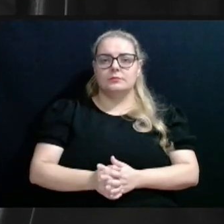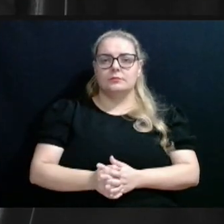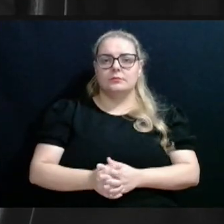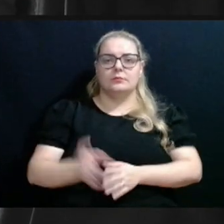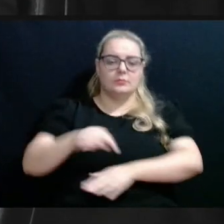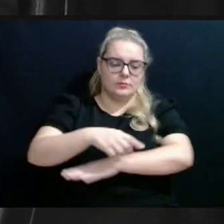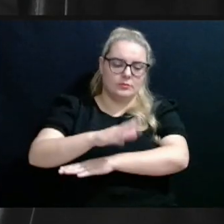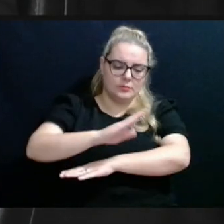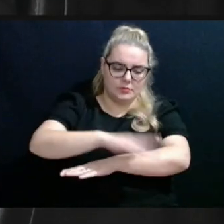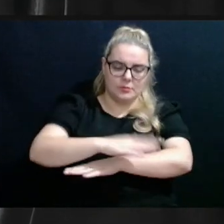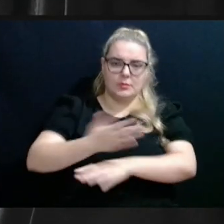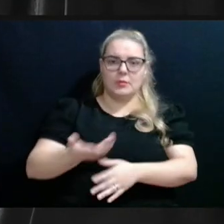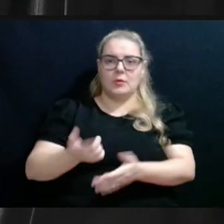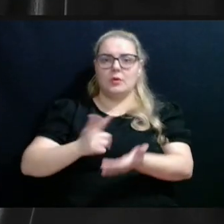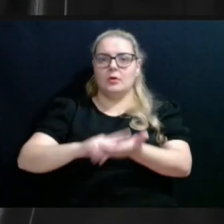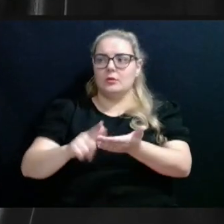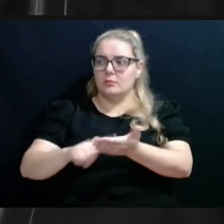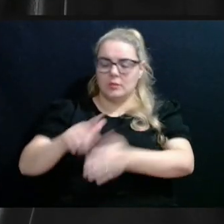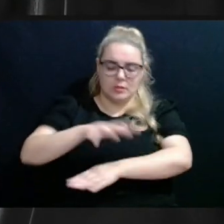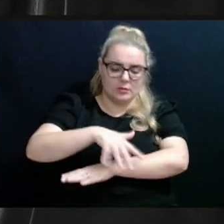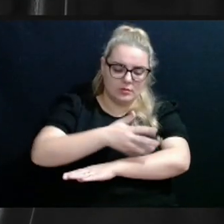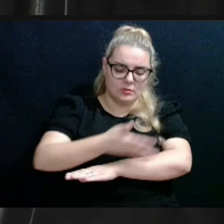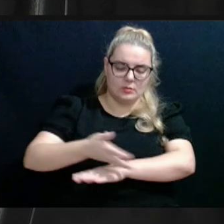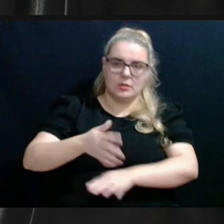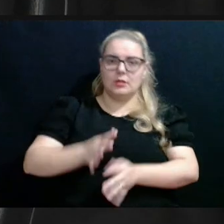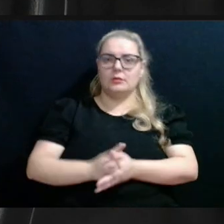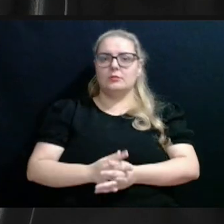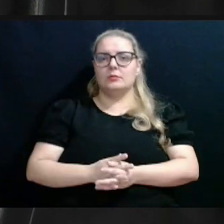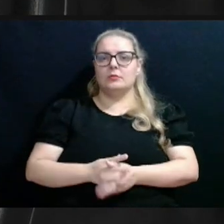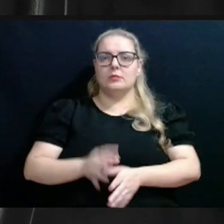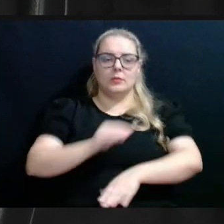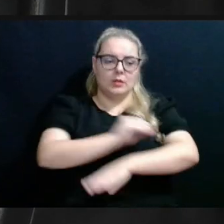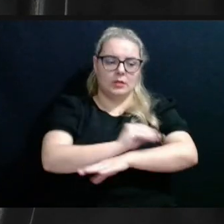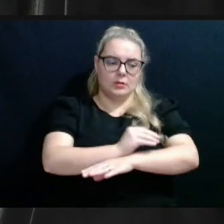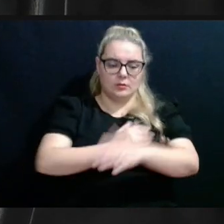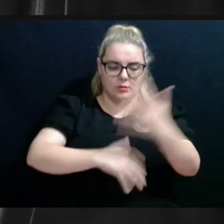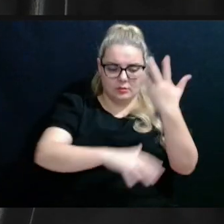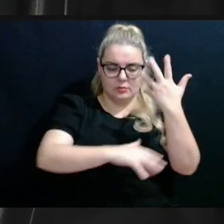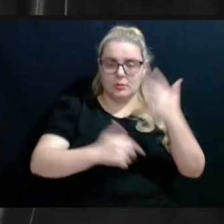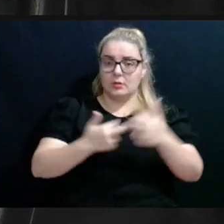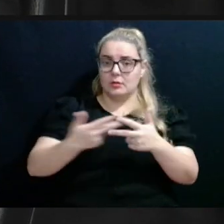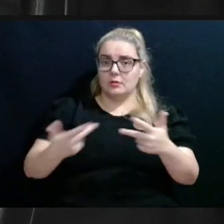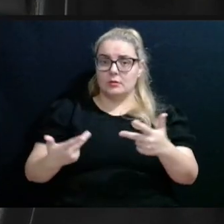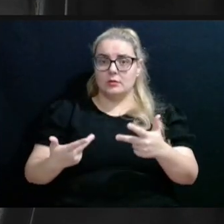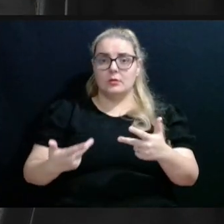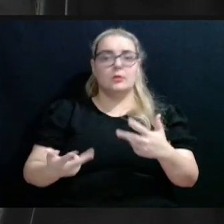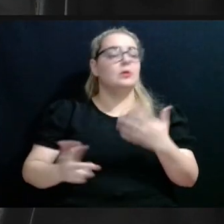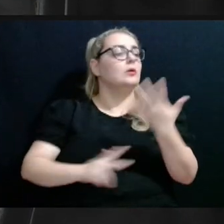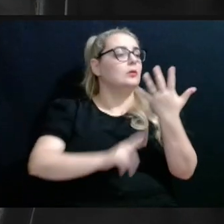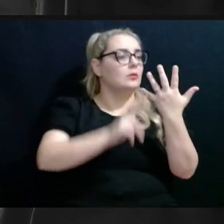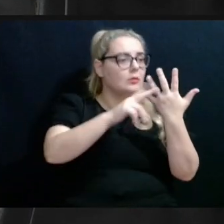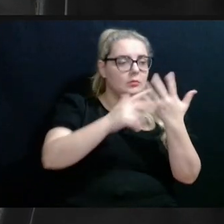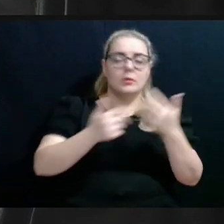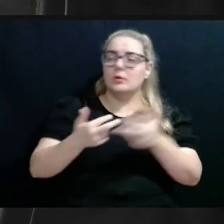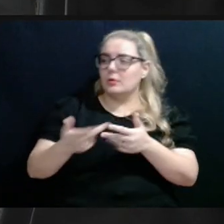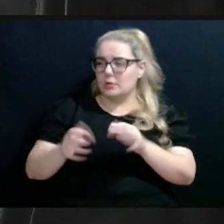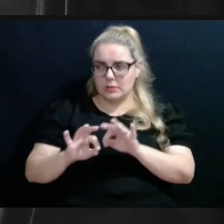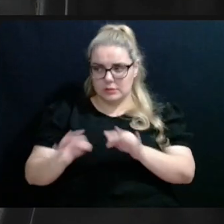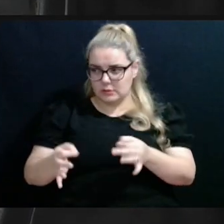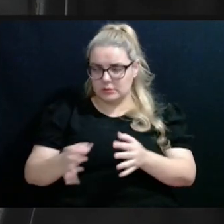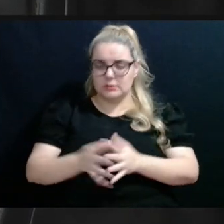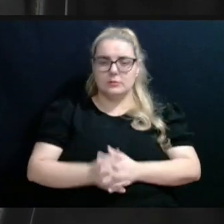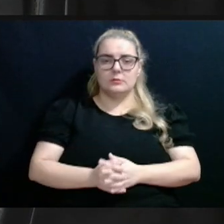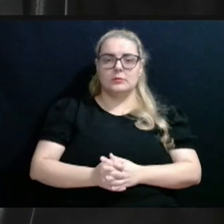Tapa-buraco, uma limpeza do bueiro, cuidar da praça, coisas uma poda, coisas assim, simples. E